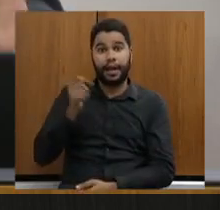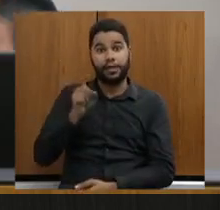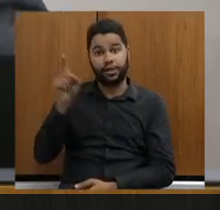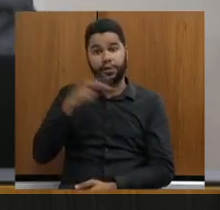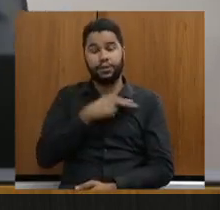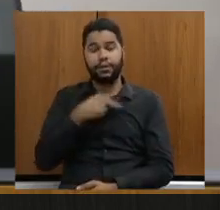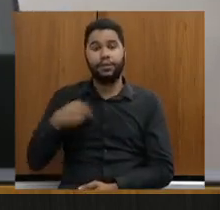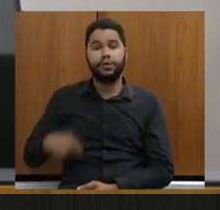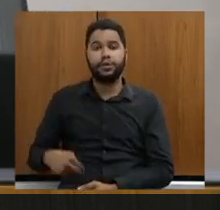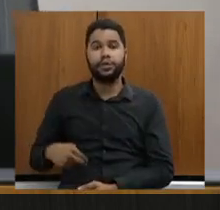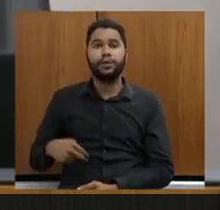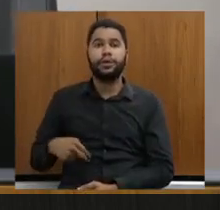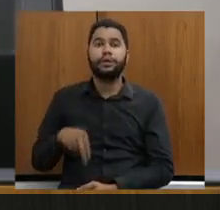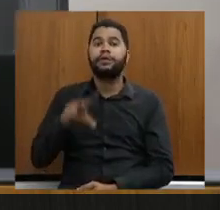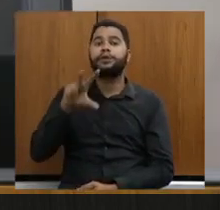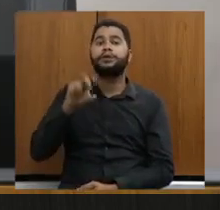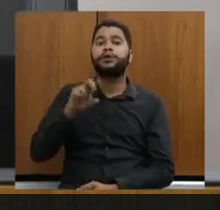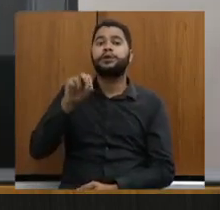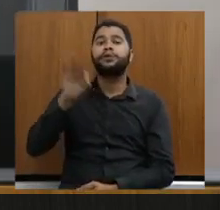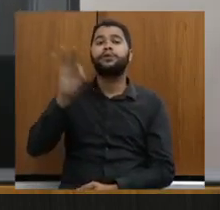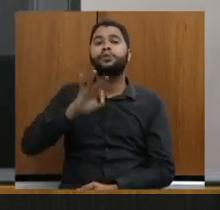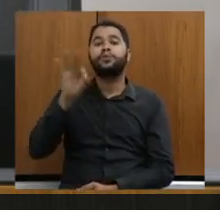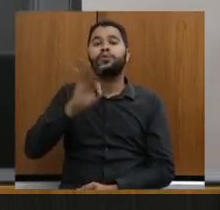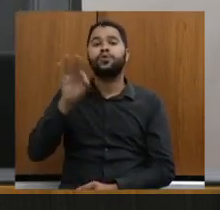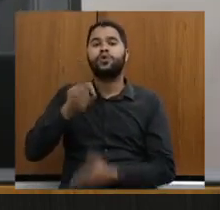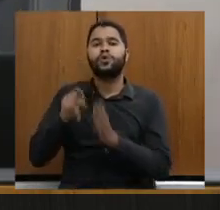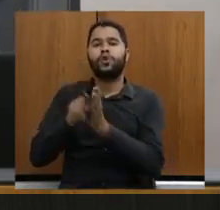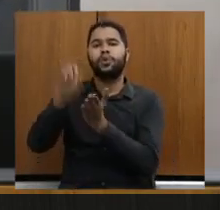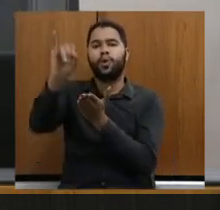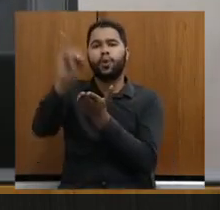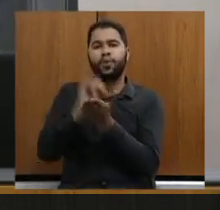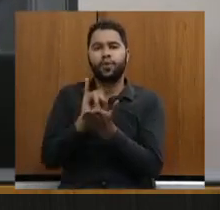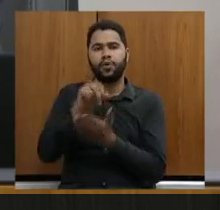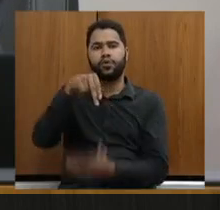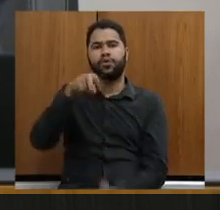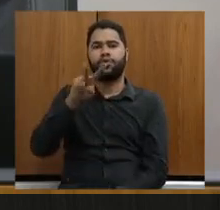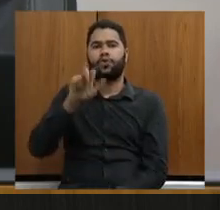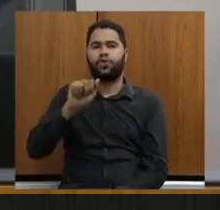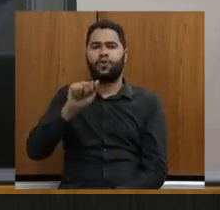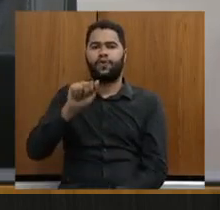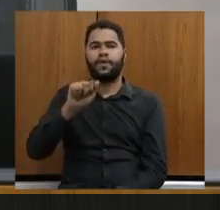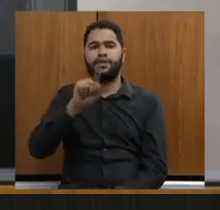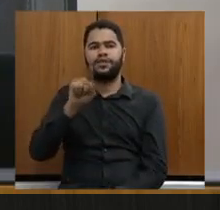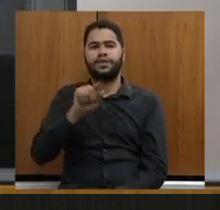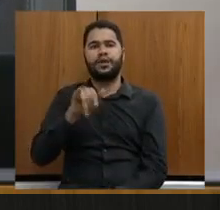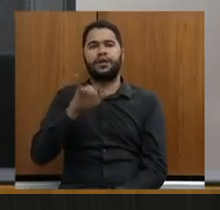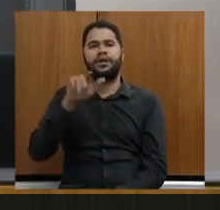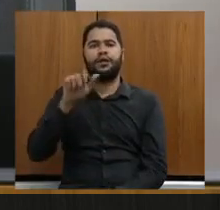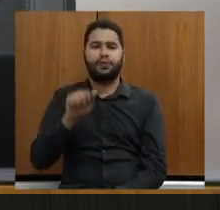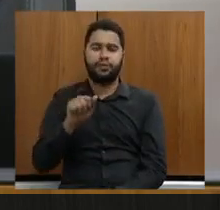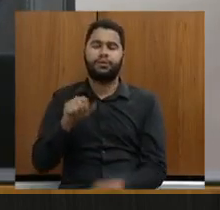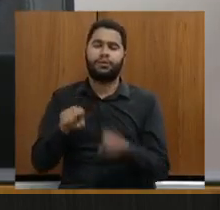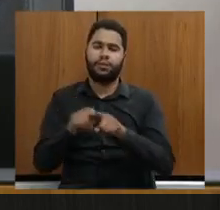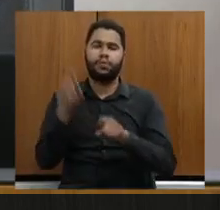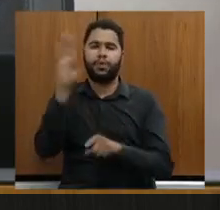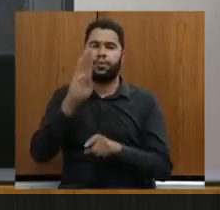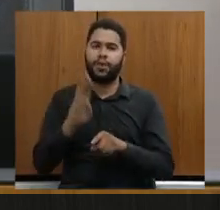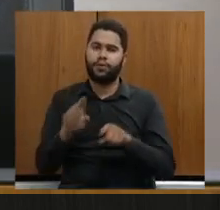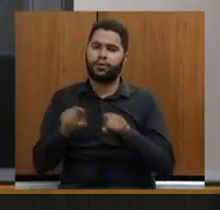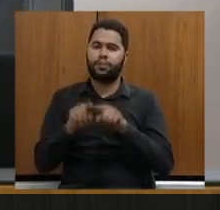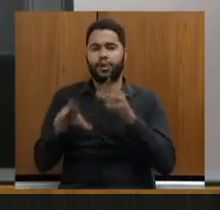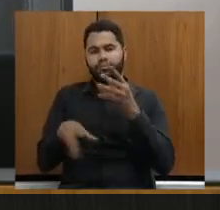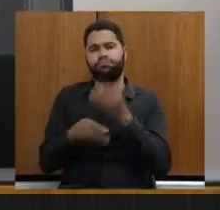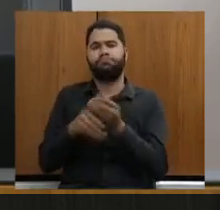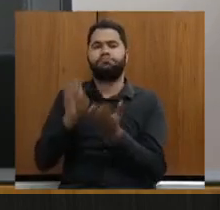que importa cinquenta por cento do leite da Nova Zelândia e o Brasil colocar no mercado também essa